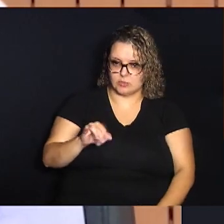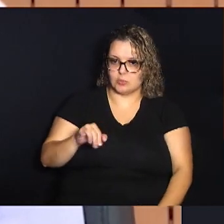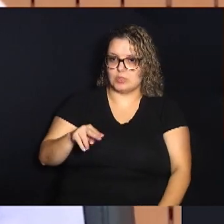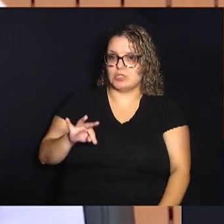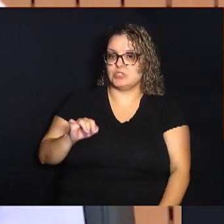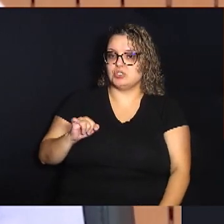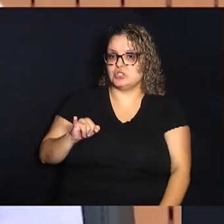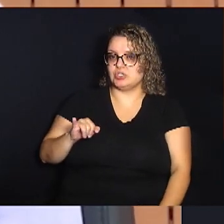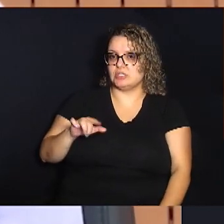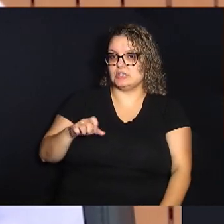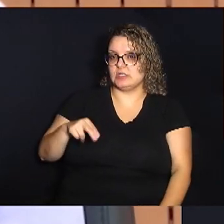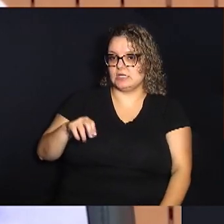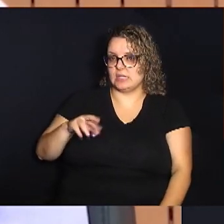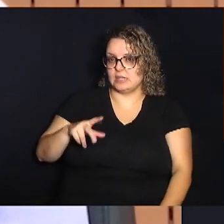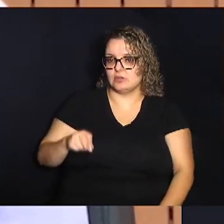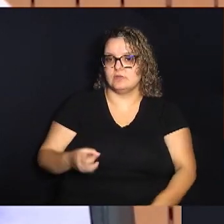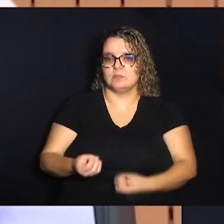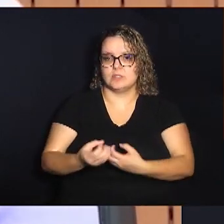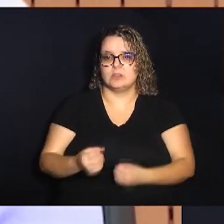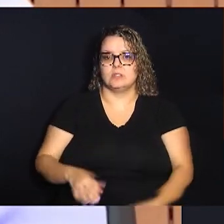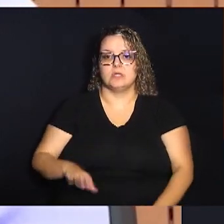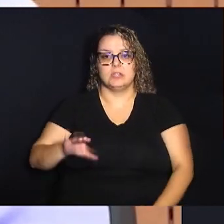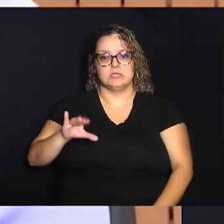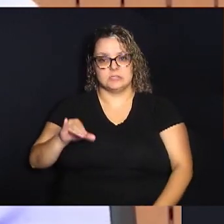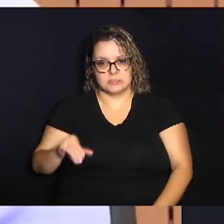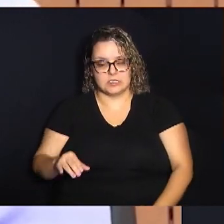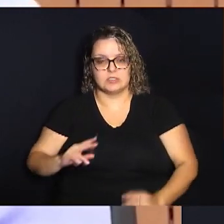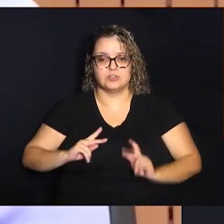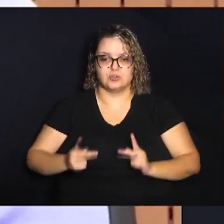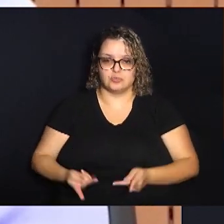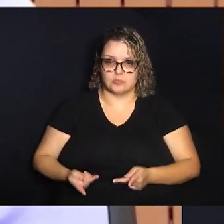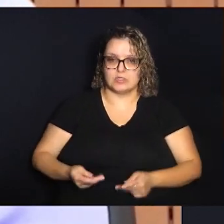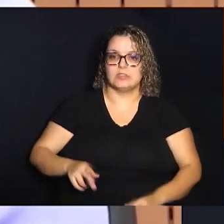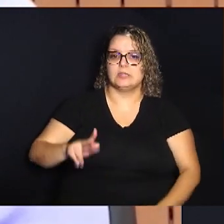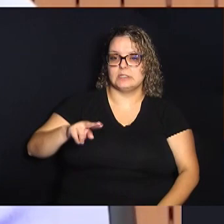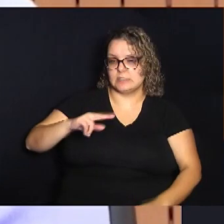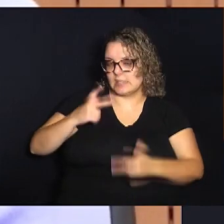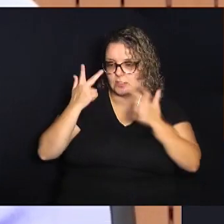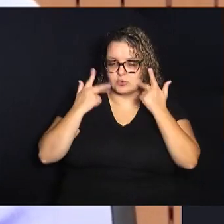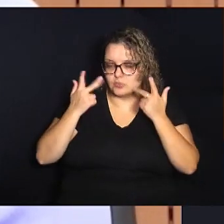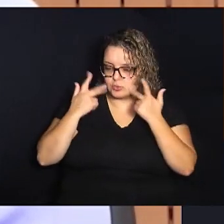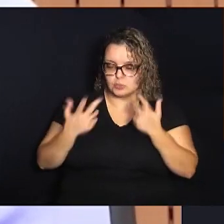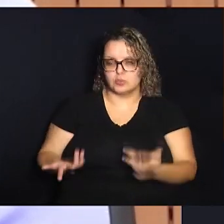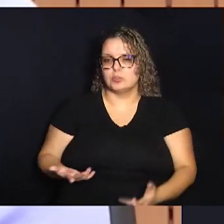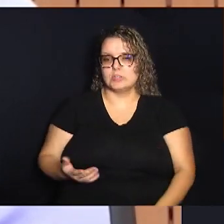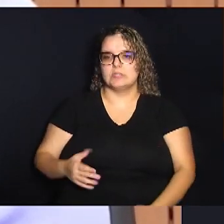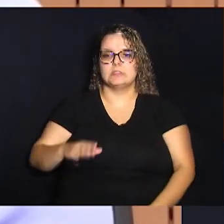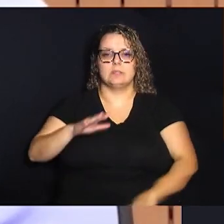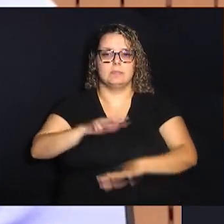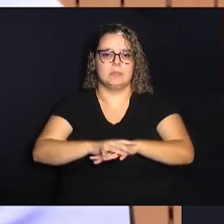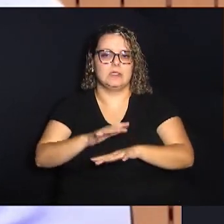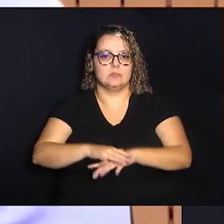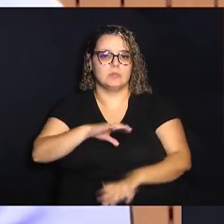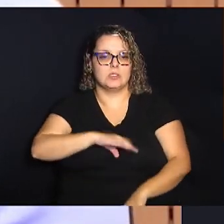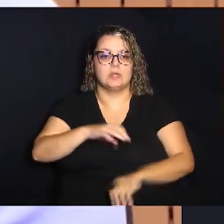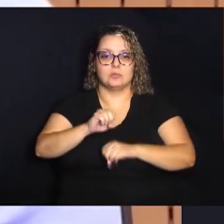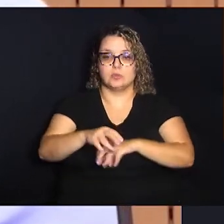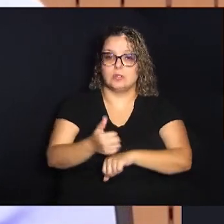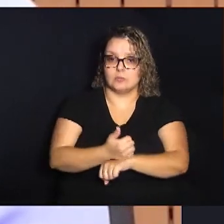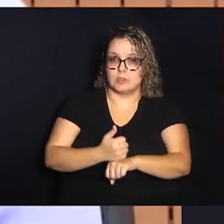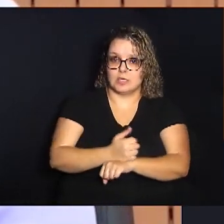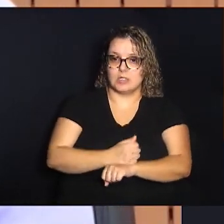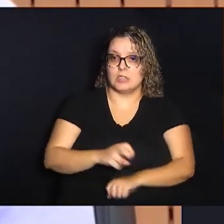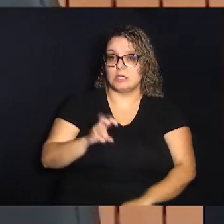formativos. Ciências humanas, ciências da natureza, matemática, língua portuguesa e educação profissional. Então seriam